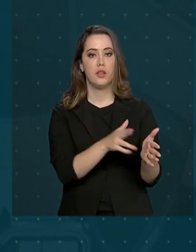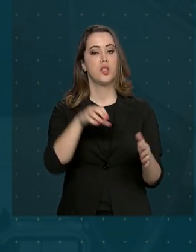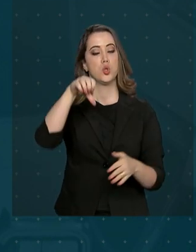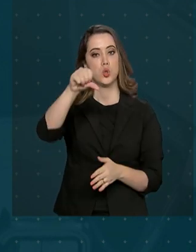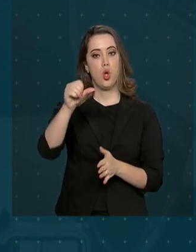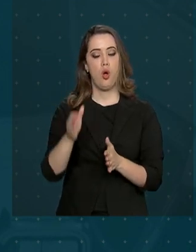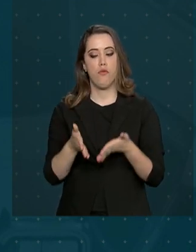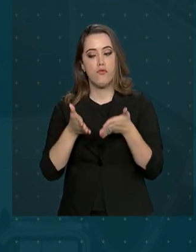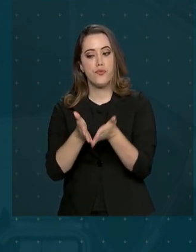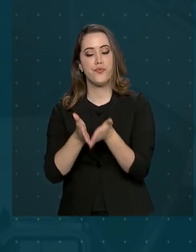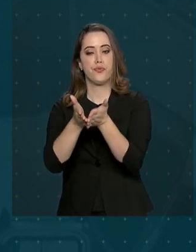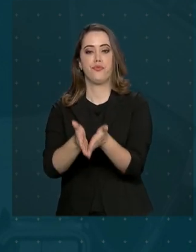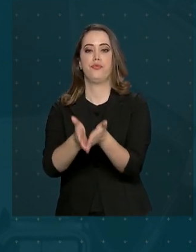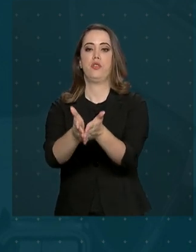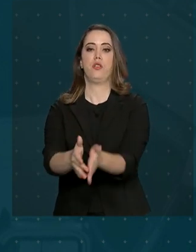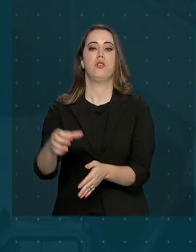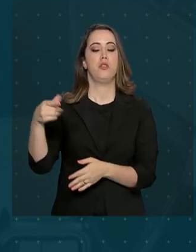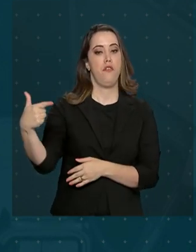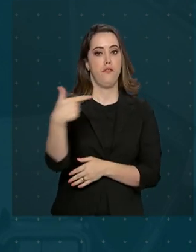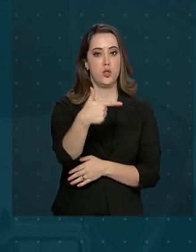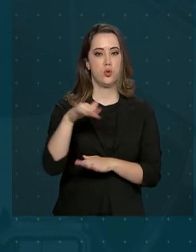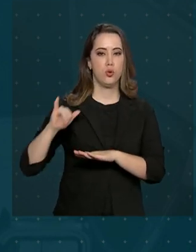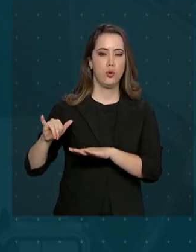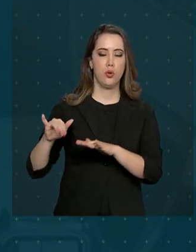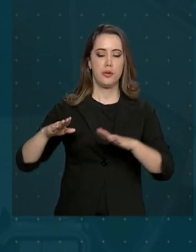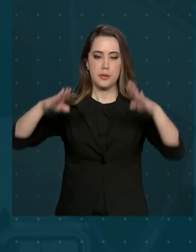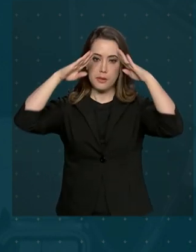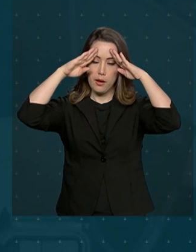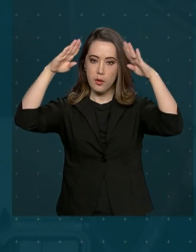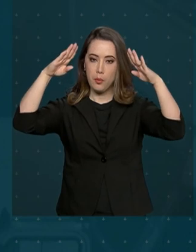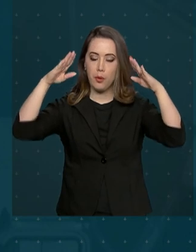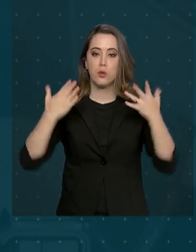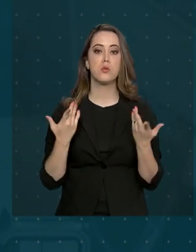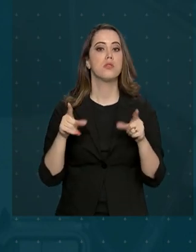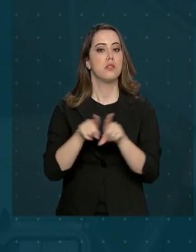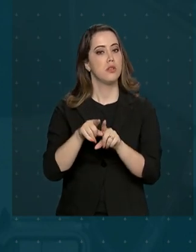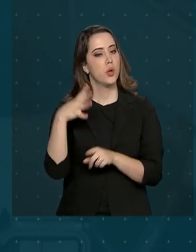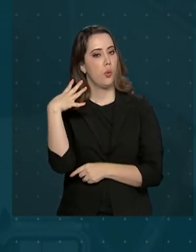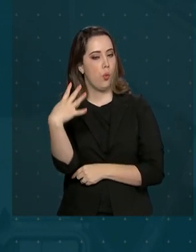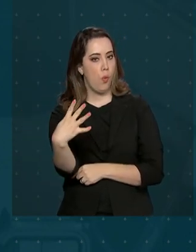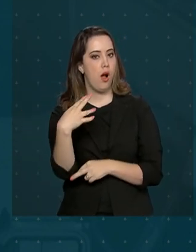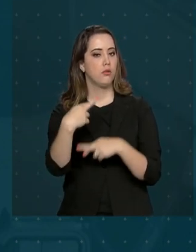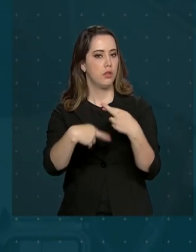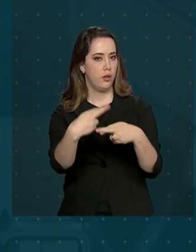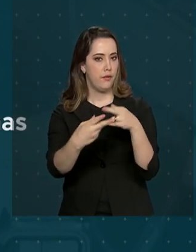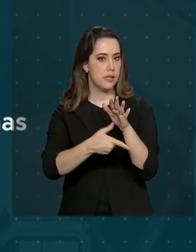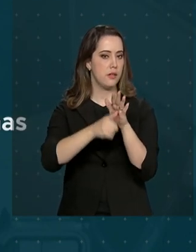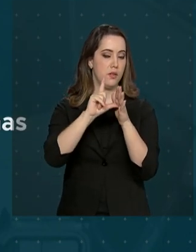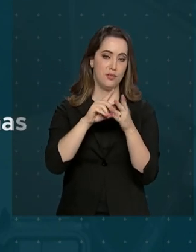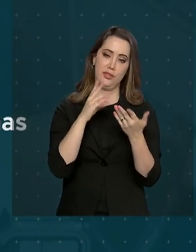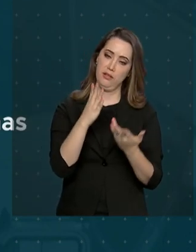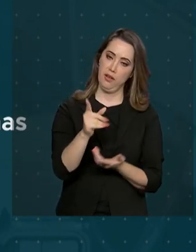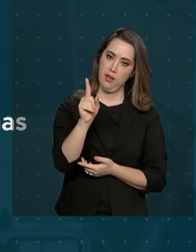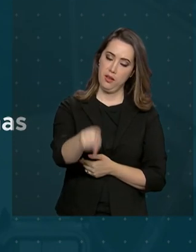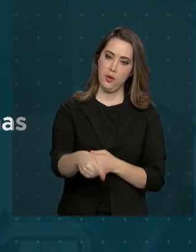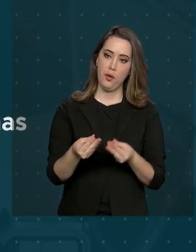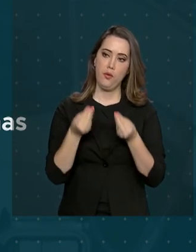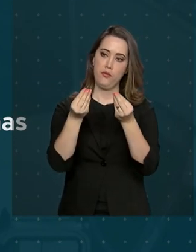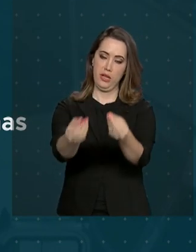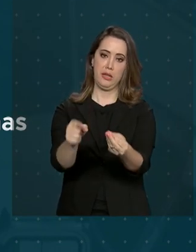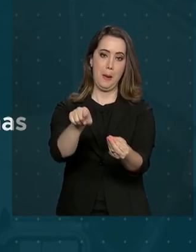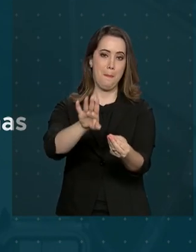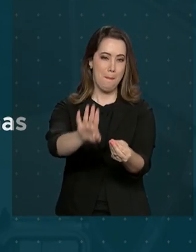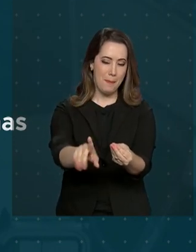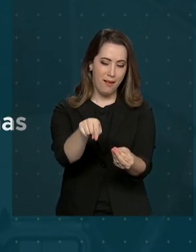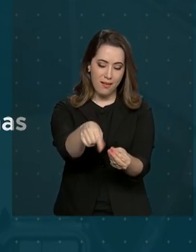portuários, 22 aeroportos e quatro renovações antecipadas, que é quando o empreendimento está concedido,